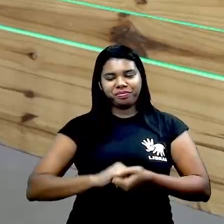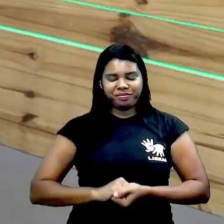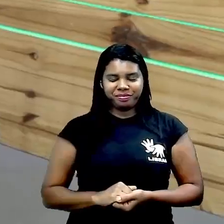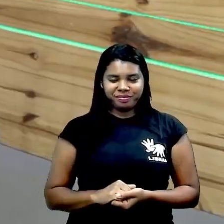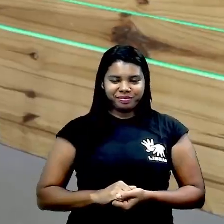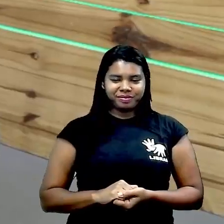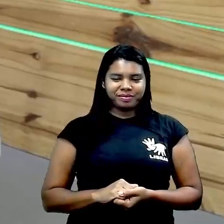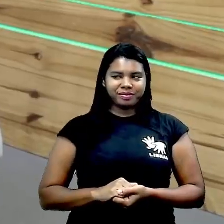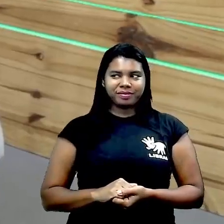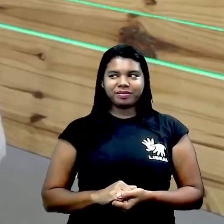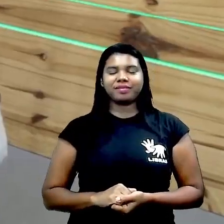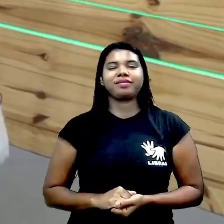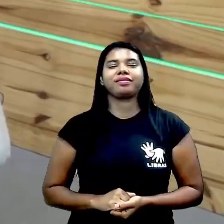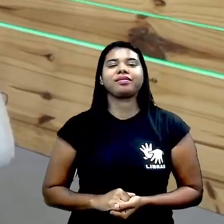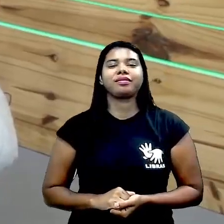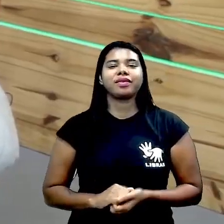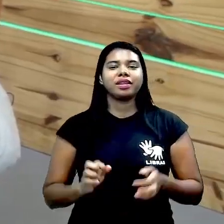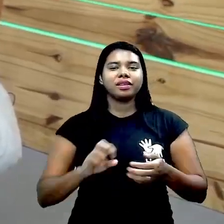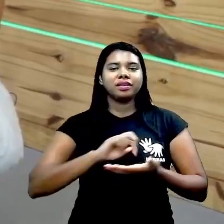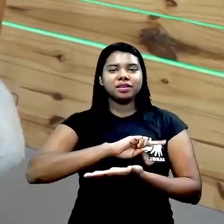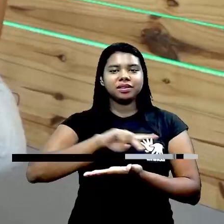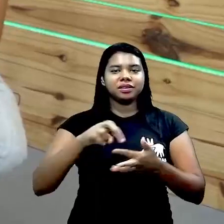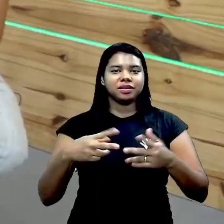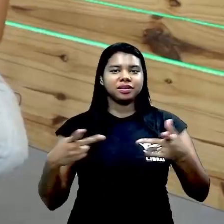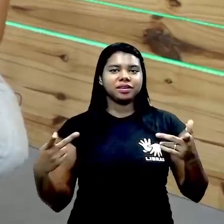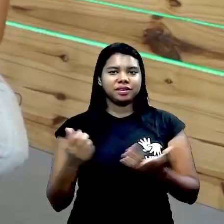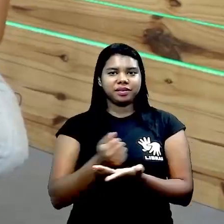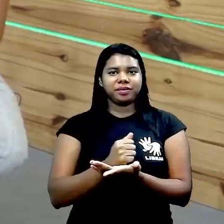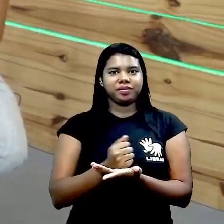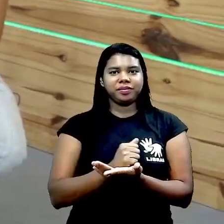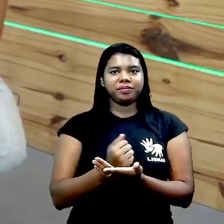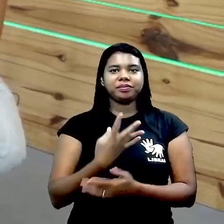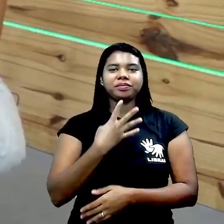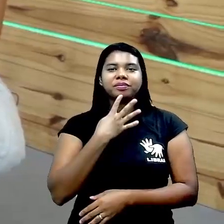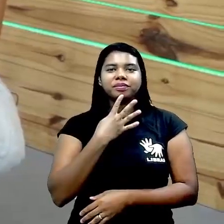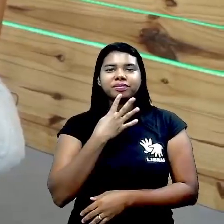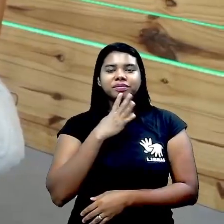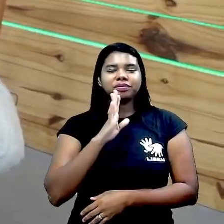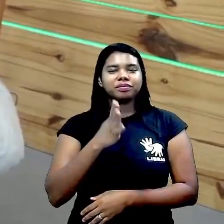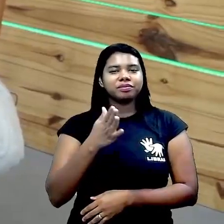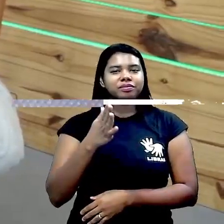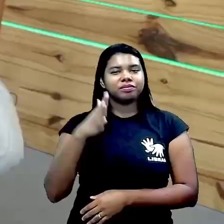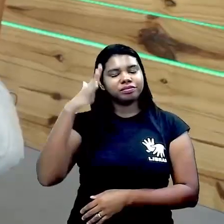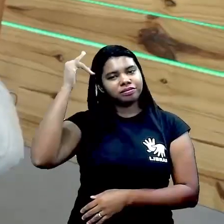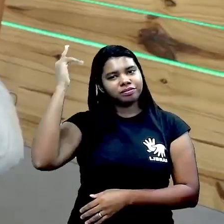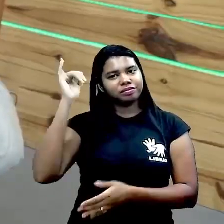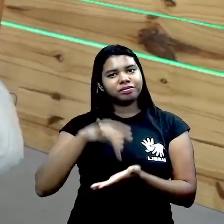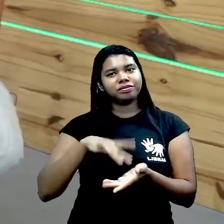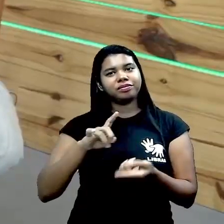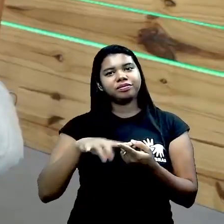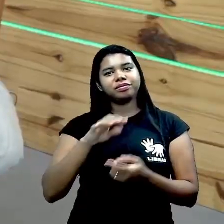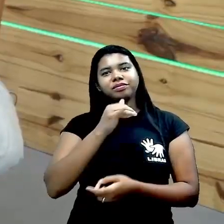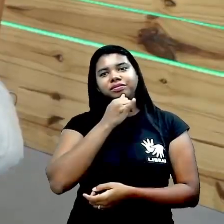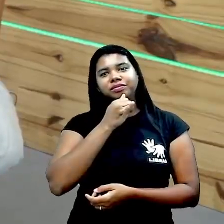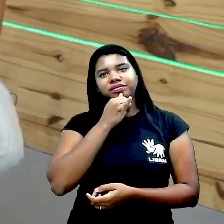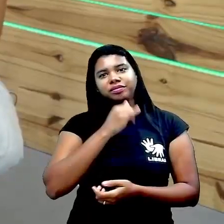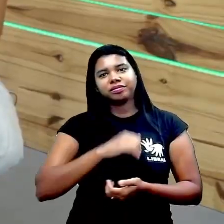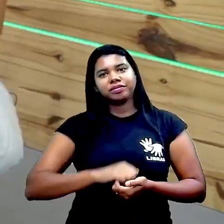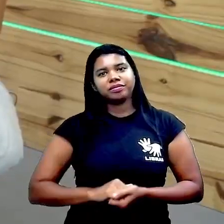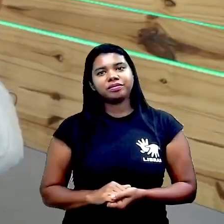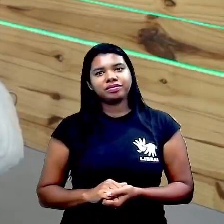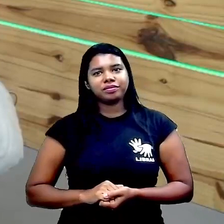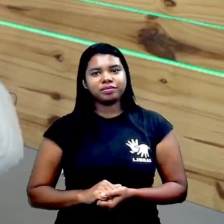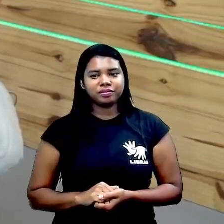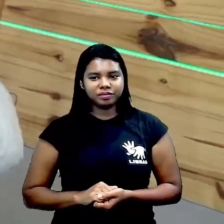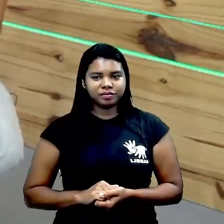Então, apenas isso. Fora vários jogos assim que são bem conhecidos e foram feitos nela. Por exemplo, toda a linha da